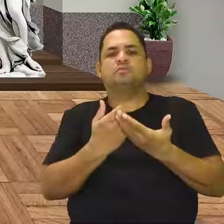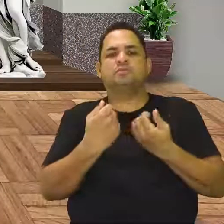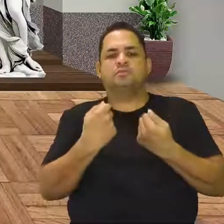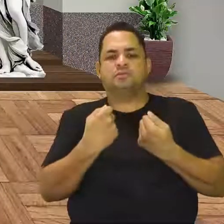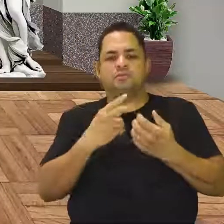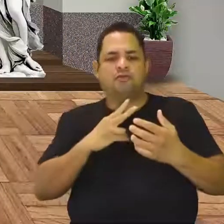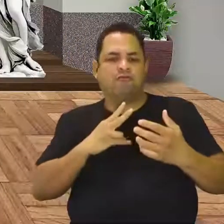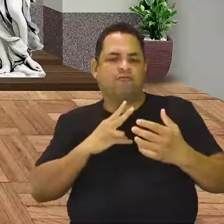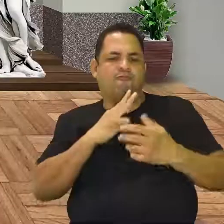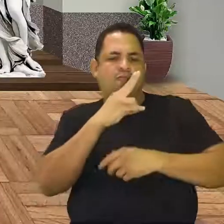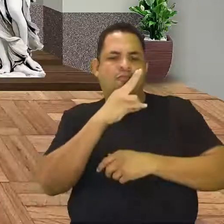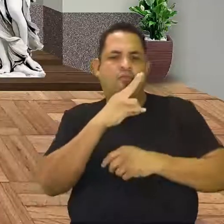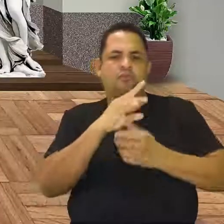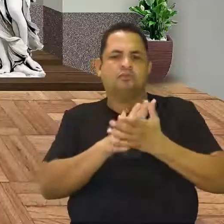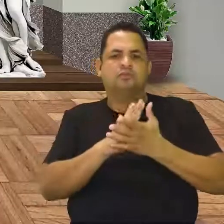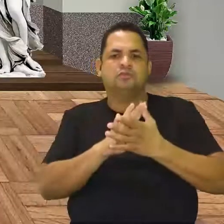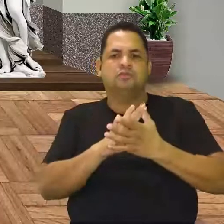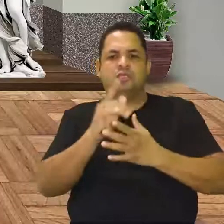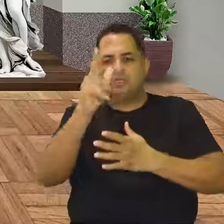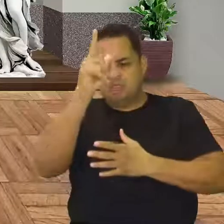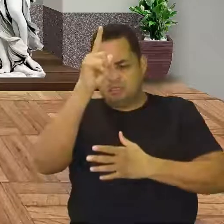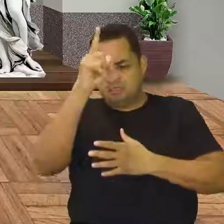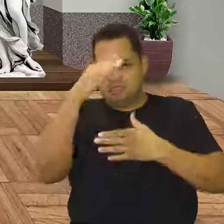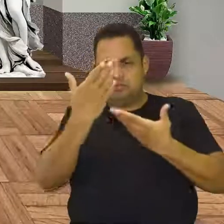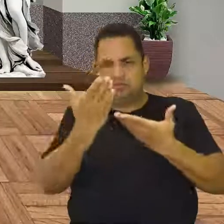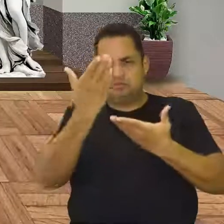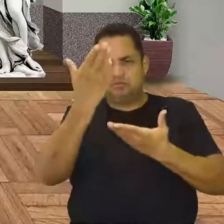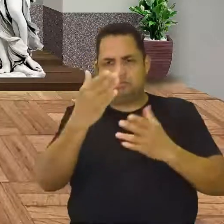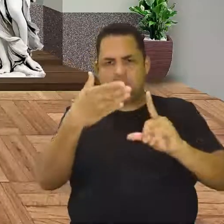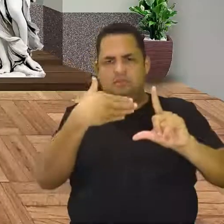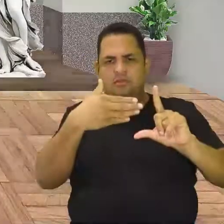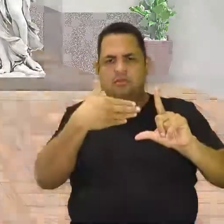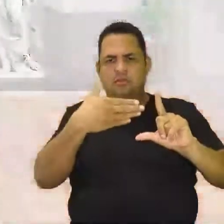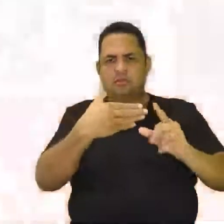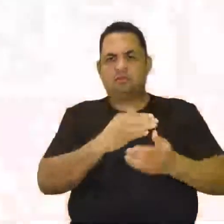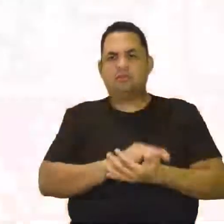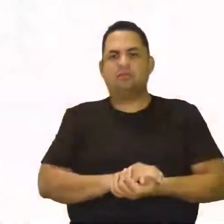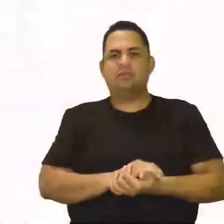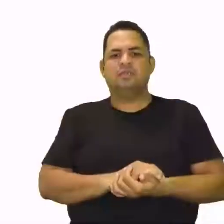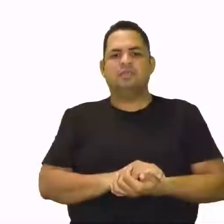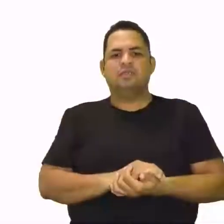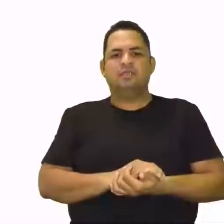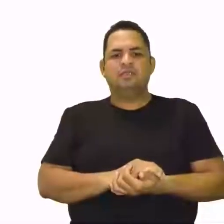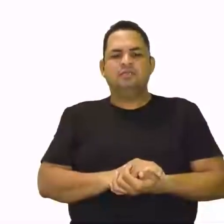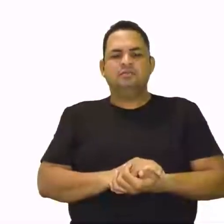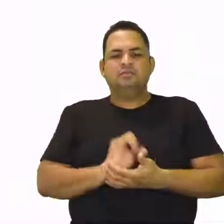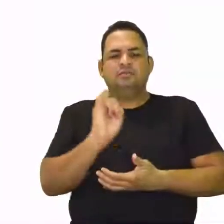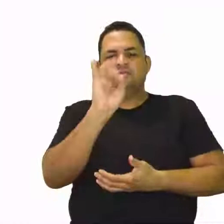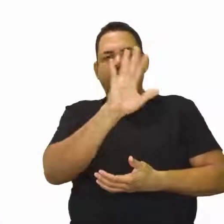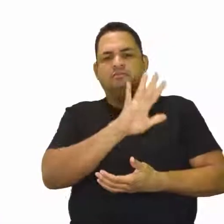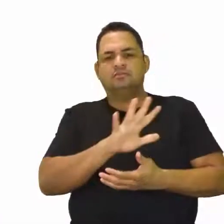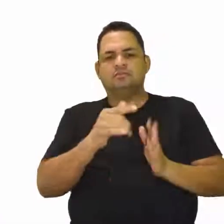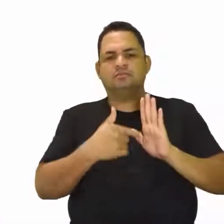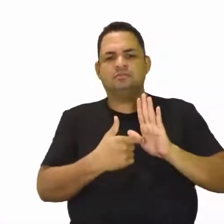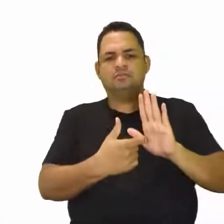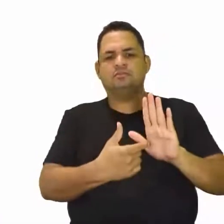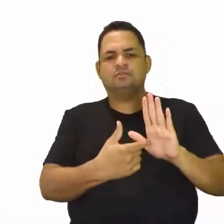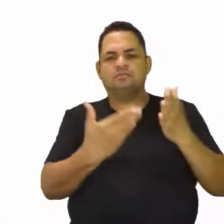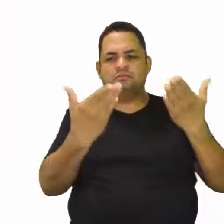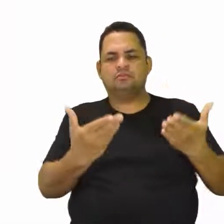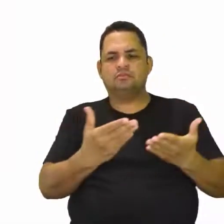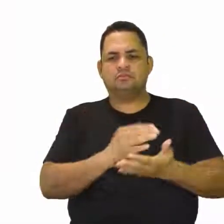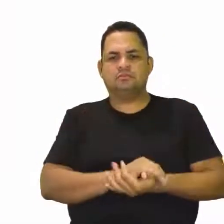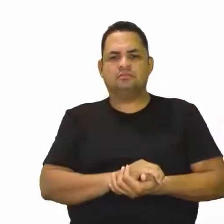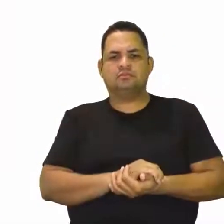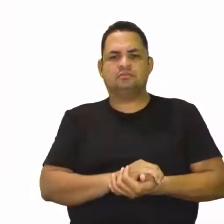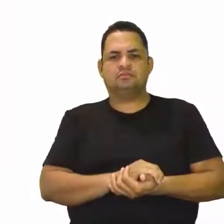potencial bélico da Alemanha. Joga no quadro, vamos lá. E aí, nessa imagem que eu trago para vocês,